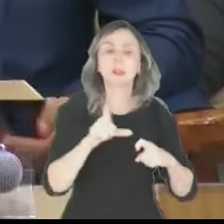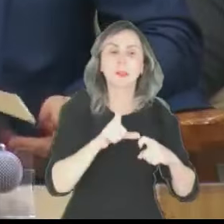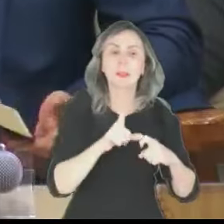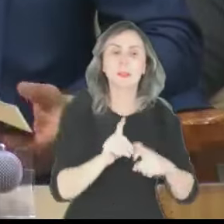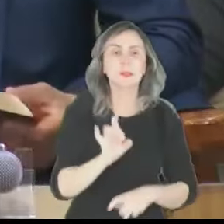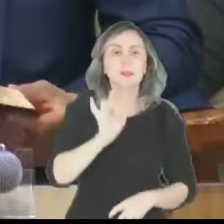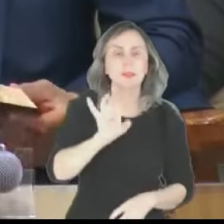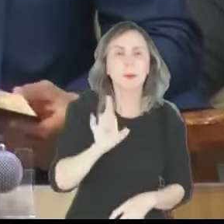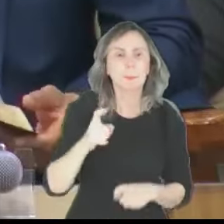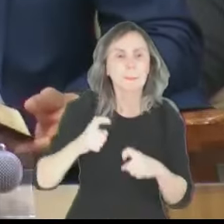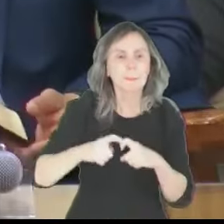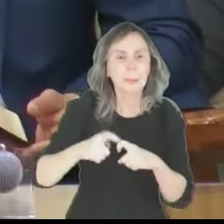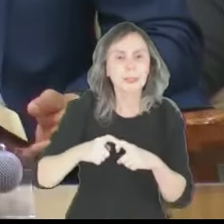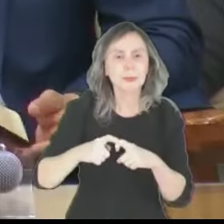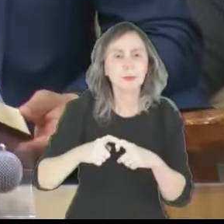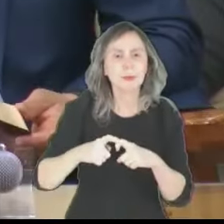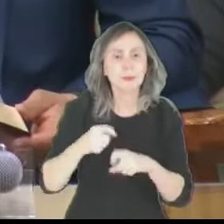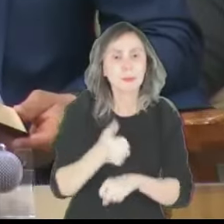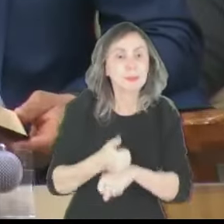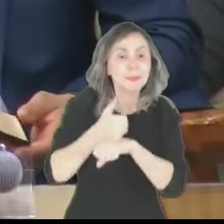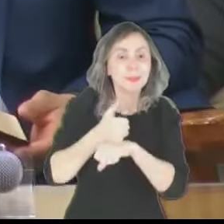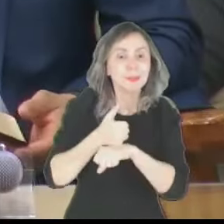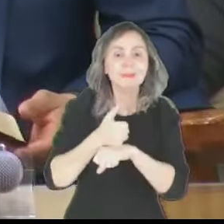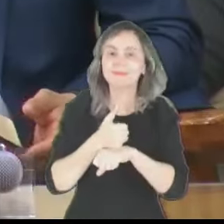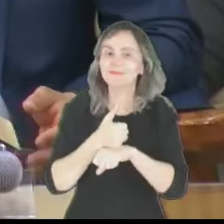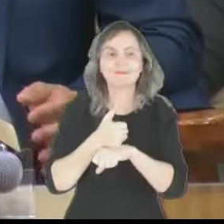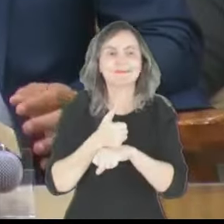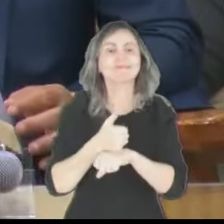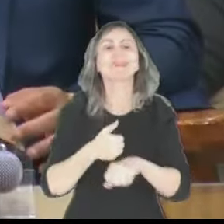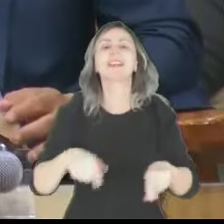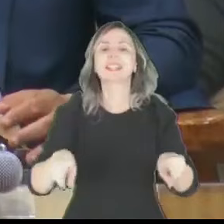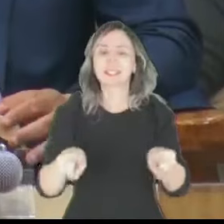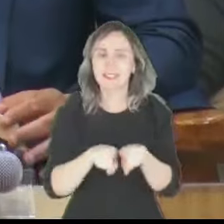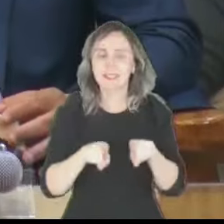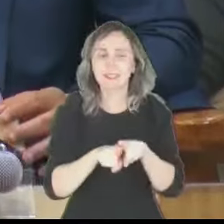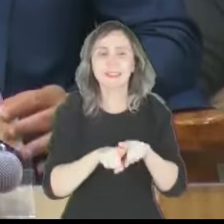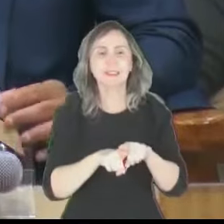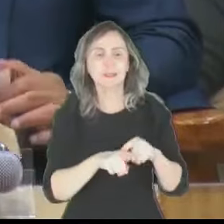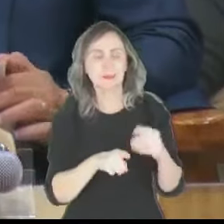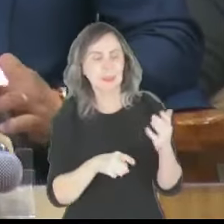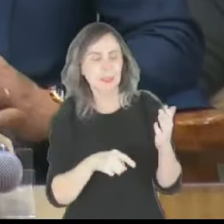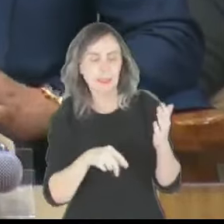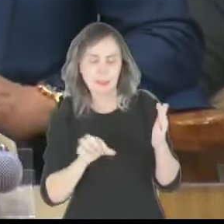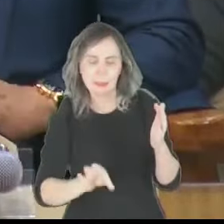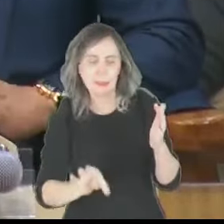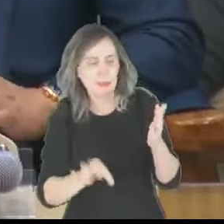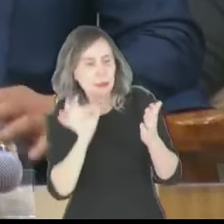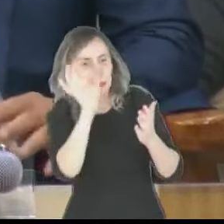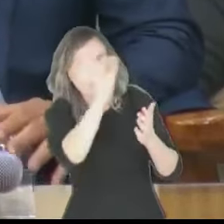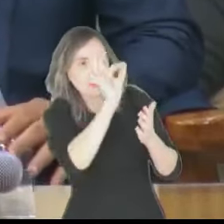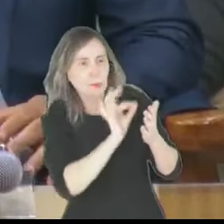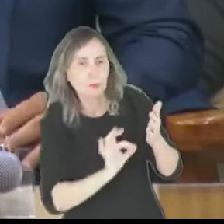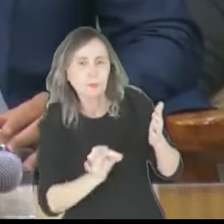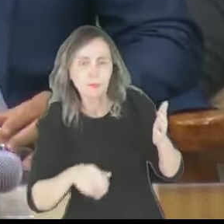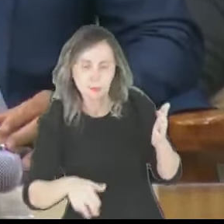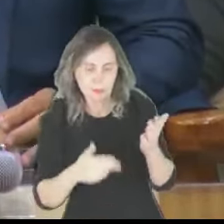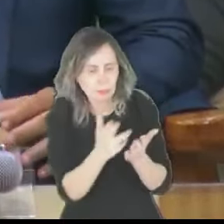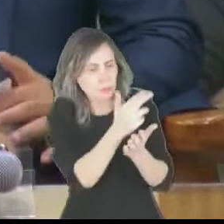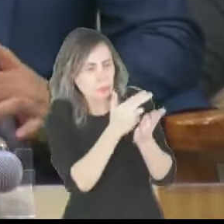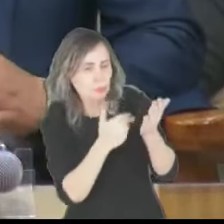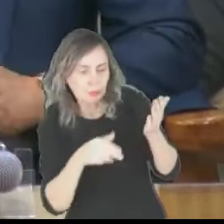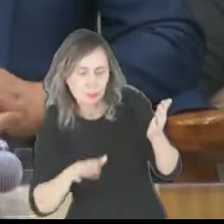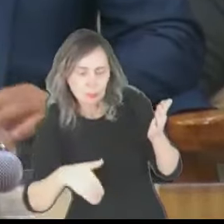pintor. E Lucas, como médico, como teólogo, escritor, historiador e pintor, ele